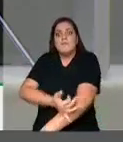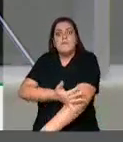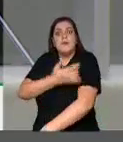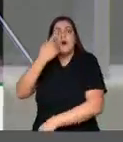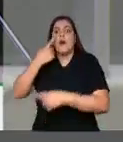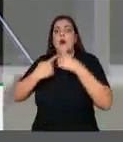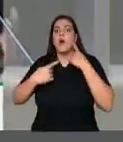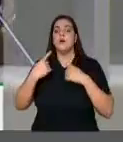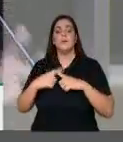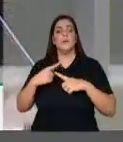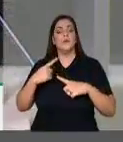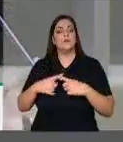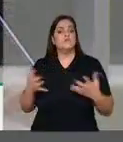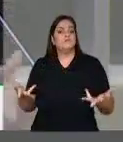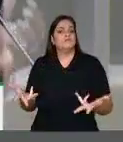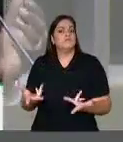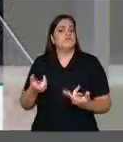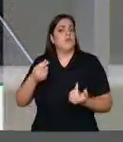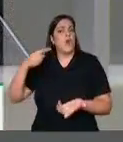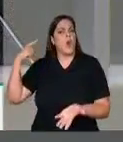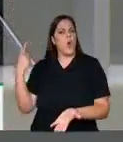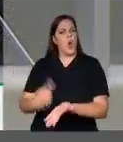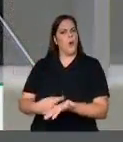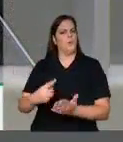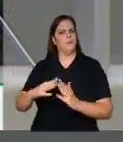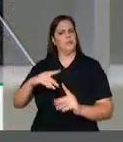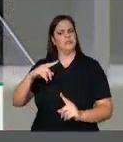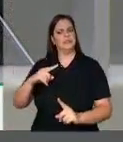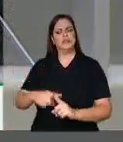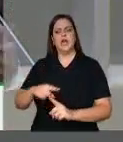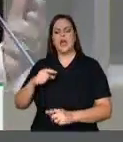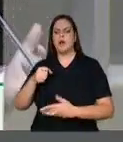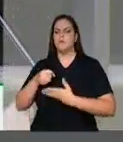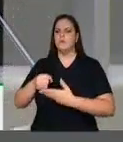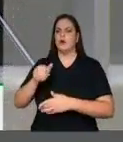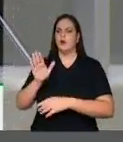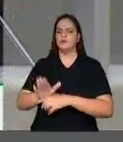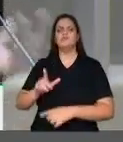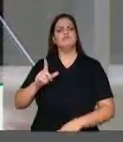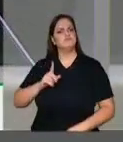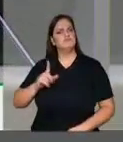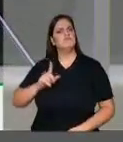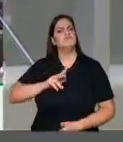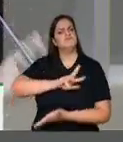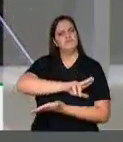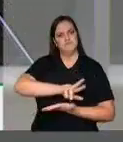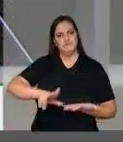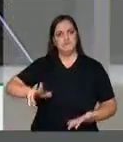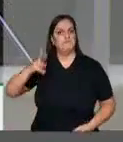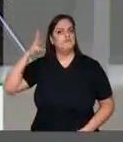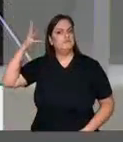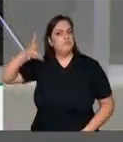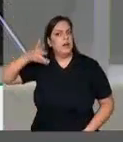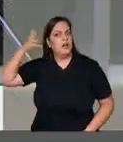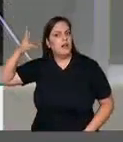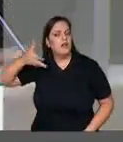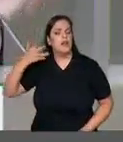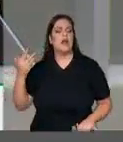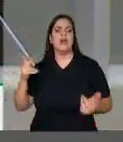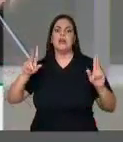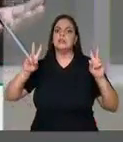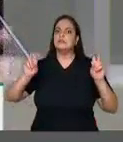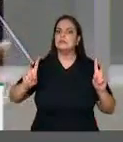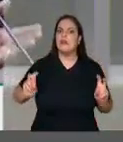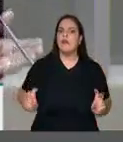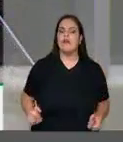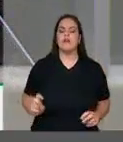pelo compromisso que a igreja ali tem assumido. Tivemos palestra que tratou de vários assuntos, então